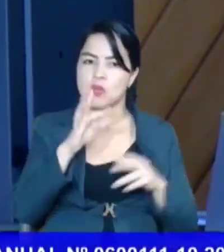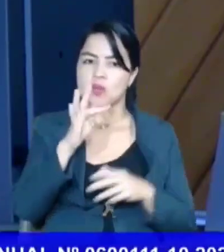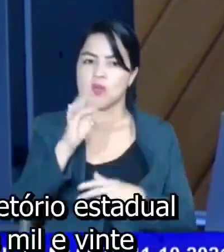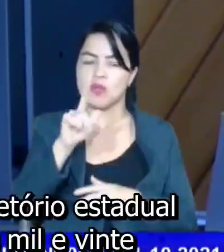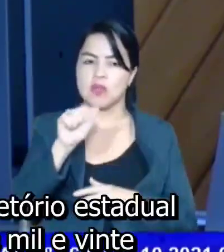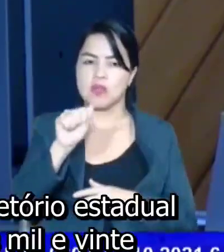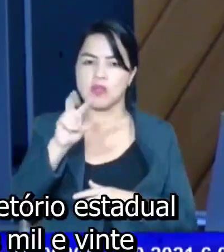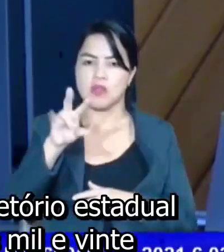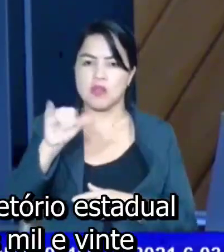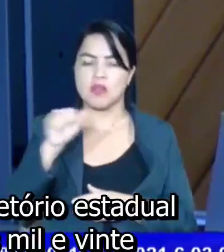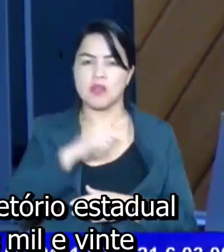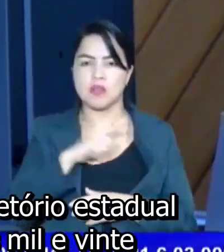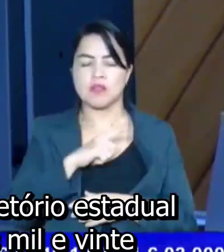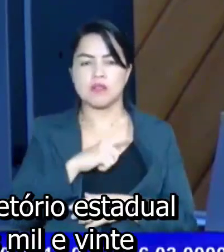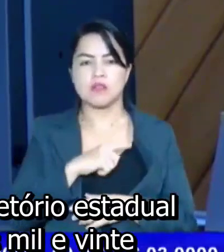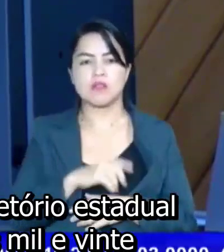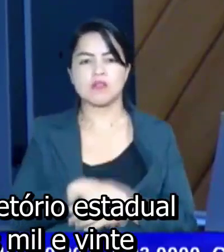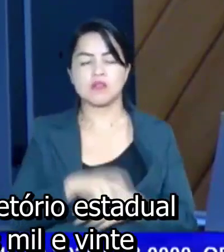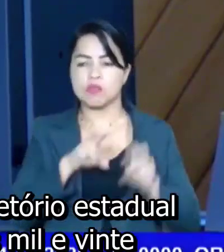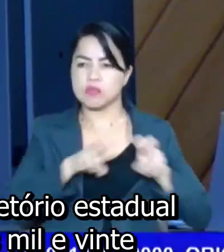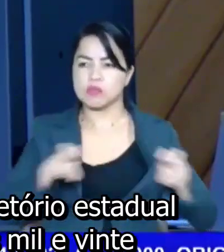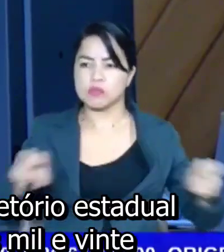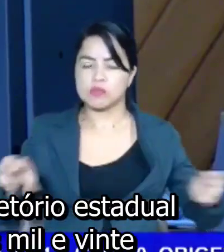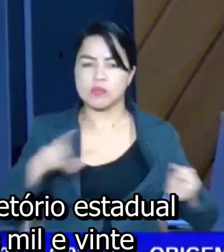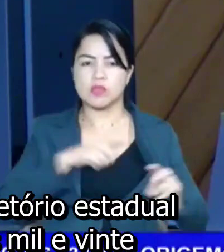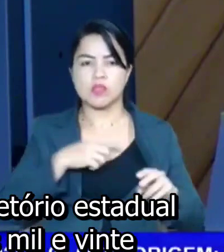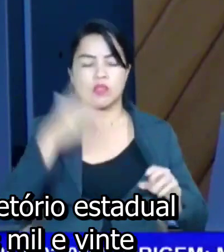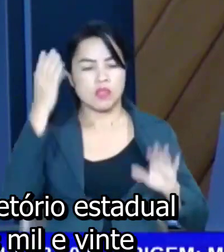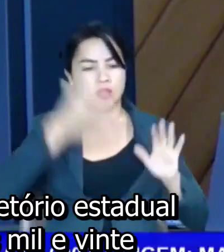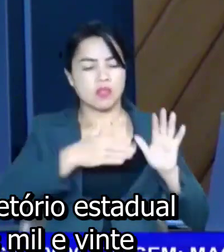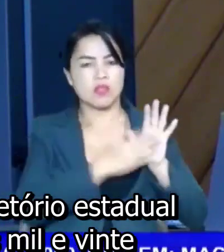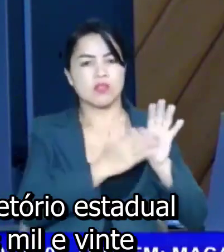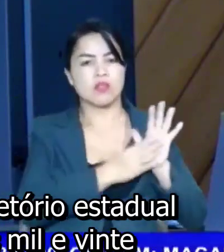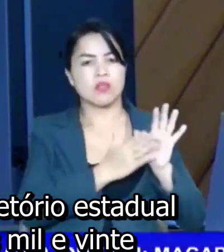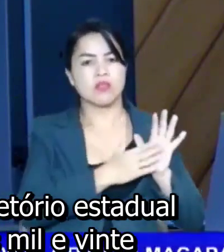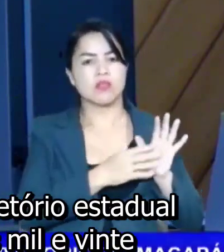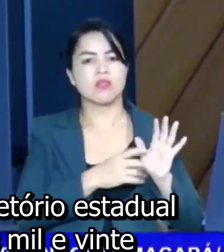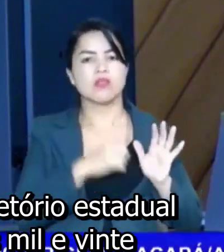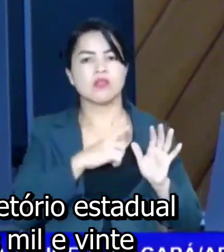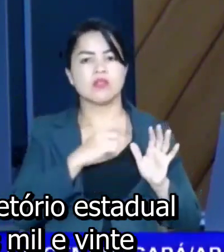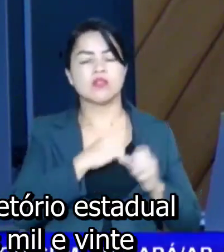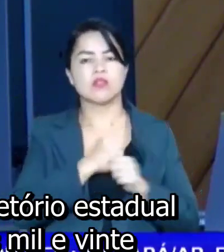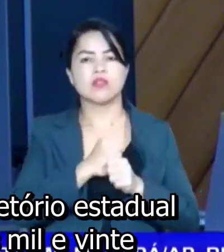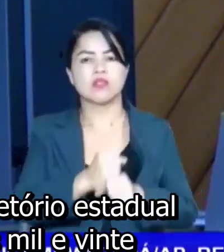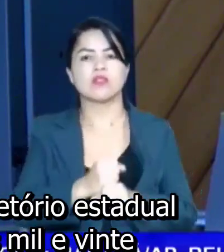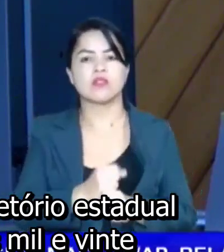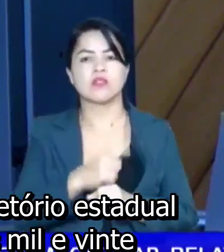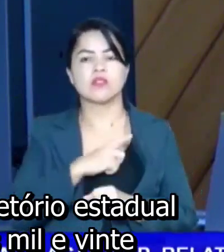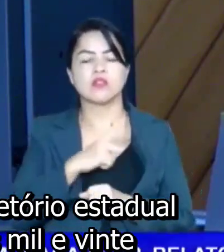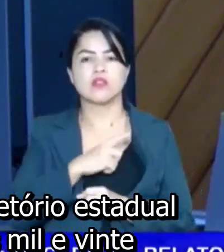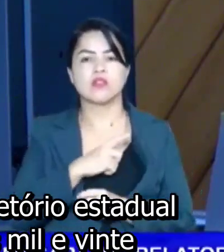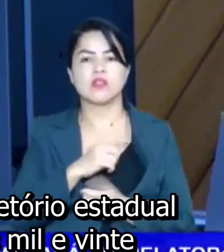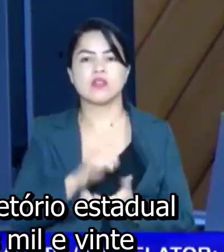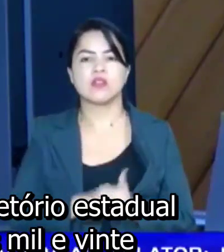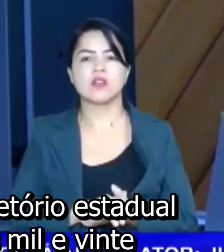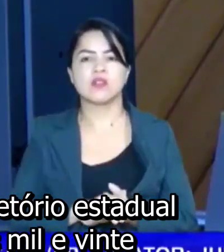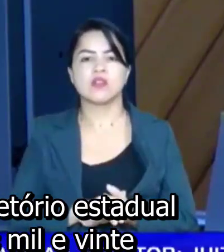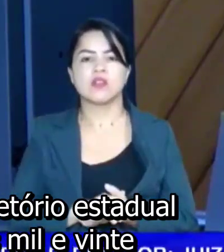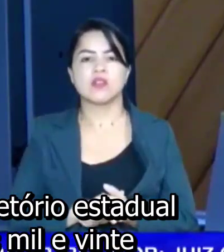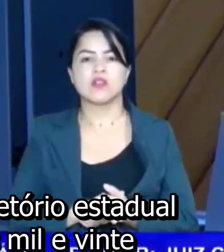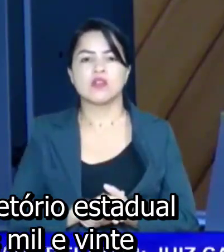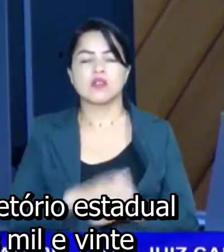condição. Excelências, aqui trata-se de prestação de contas anual, Diretório Estadual do